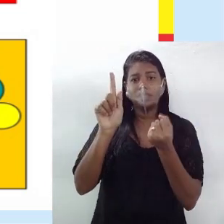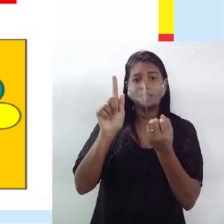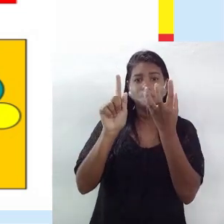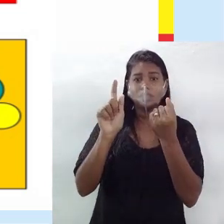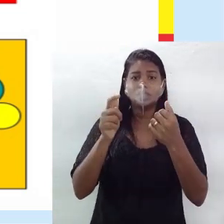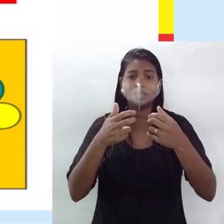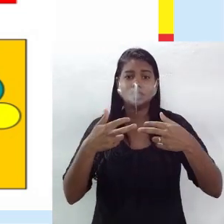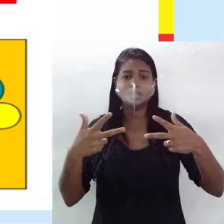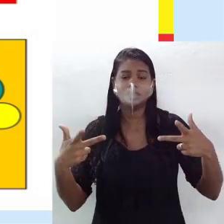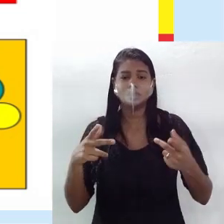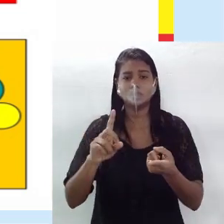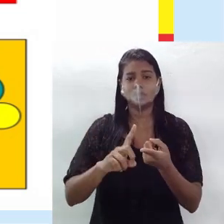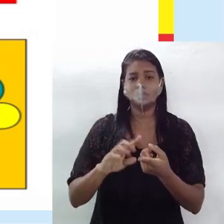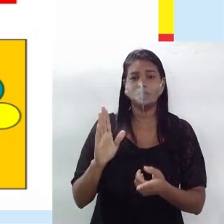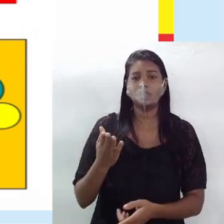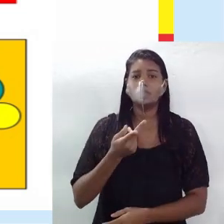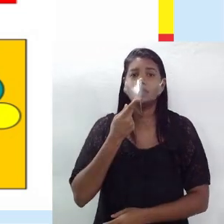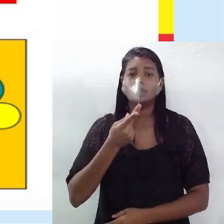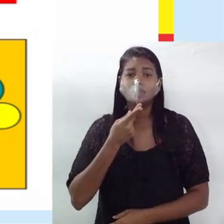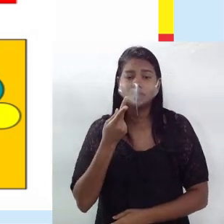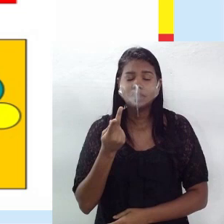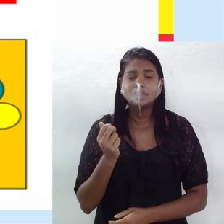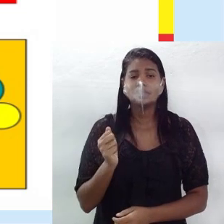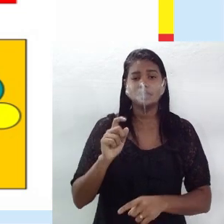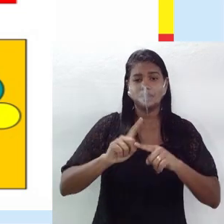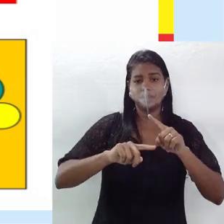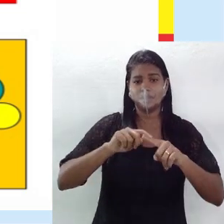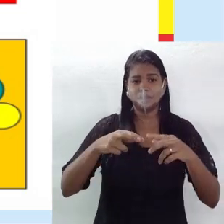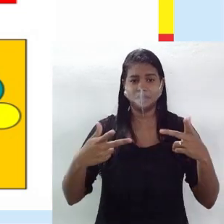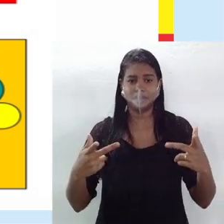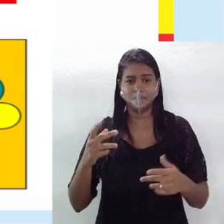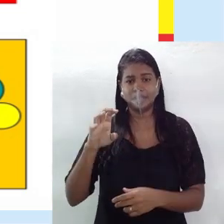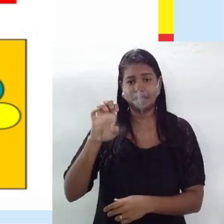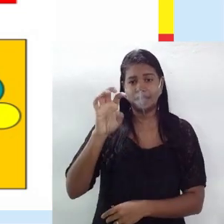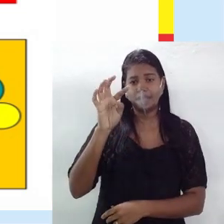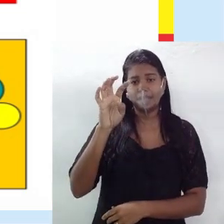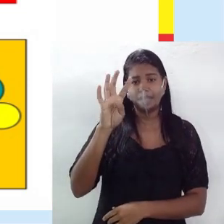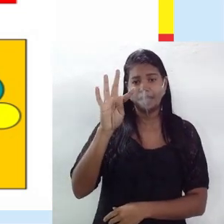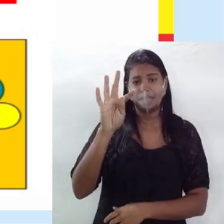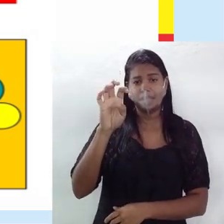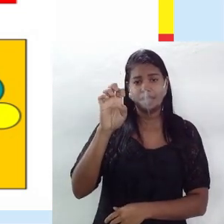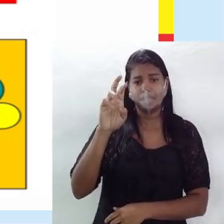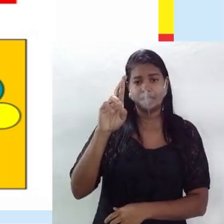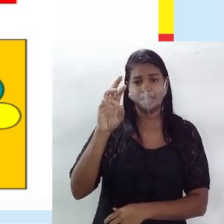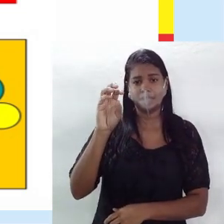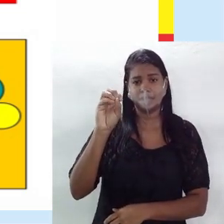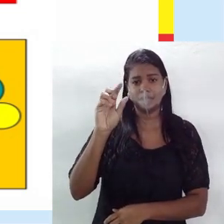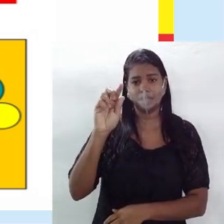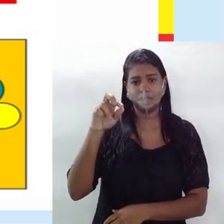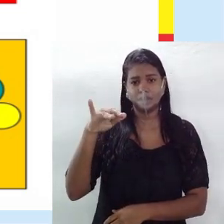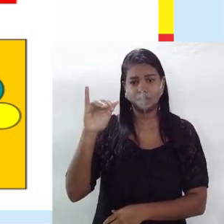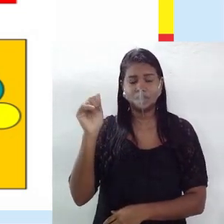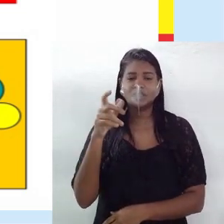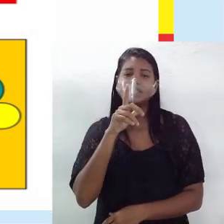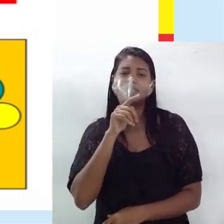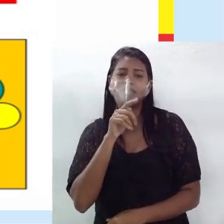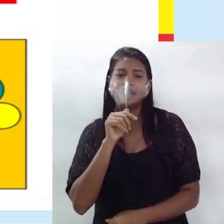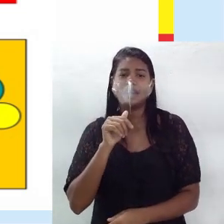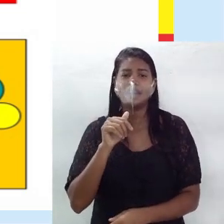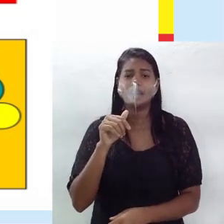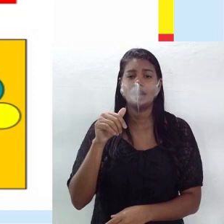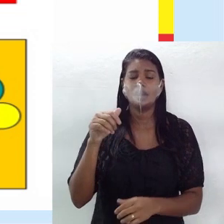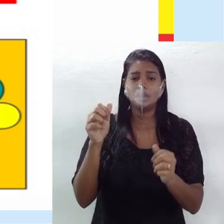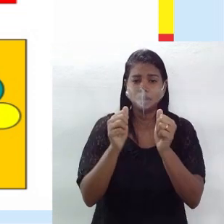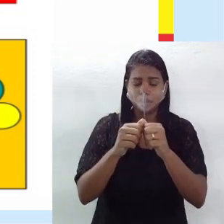Já quando se fala de uma substância que é heterogênea, você pode observar que eu tenho água mais areia,